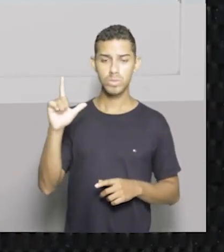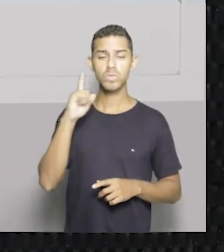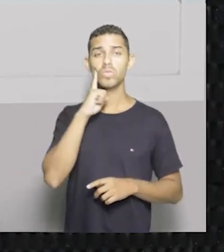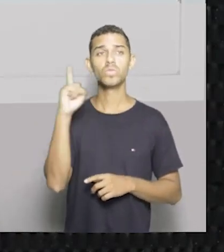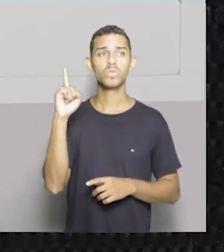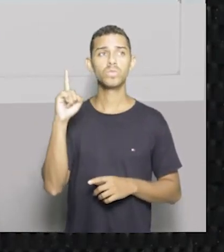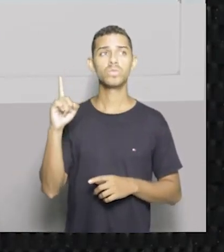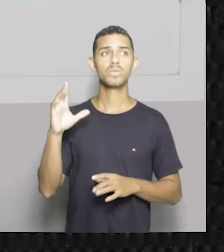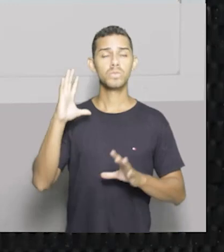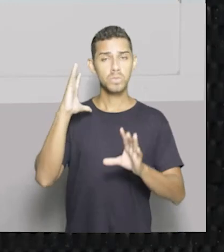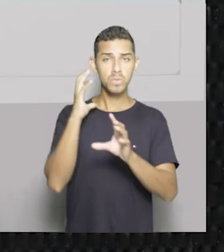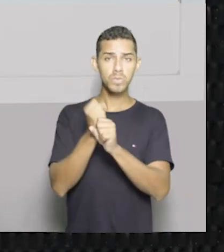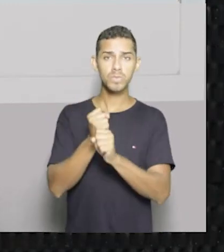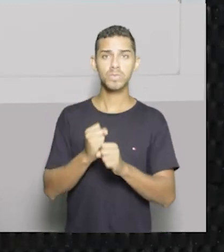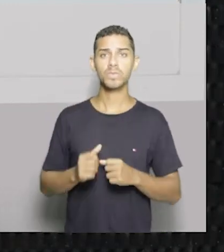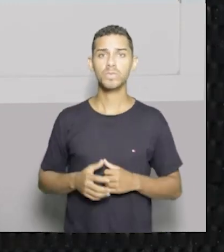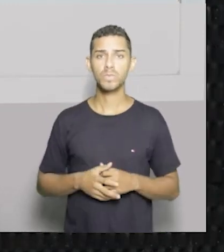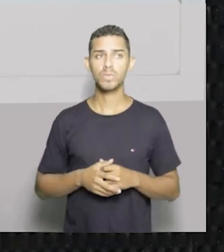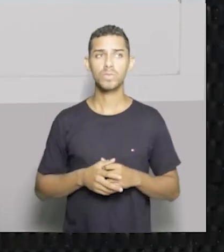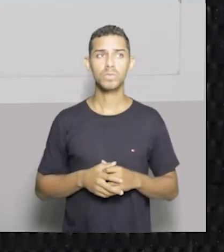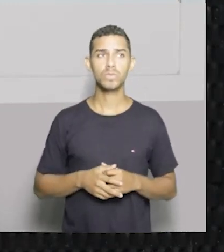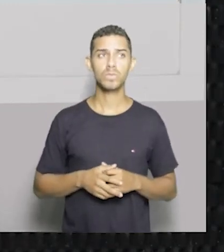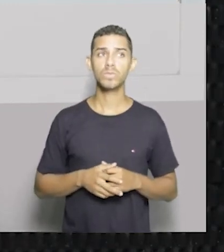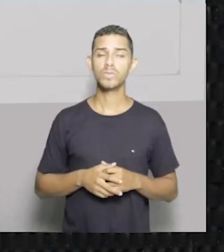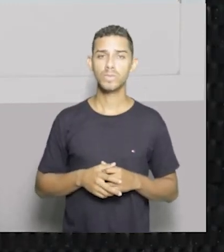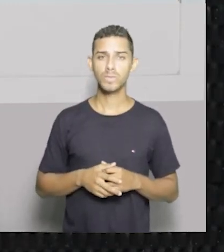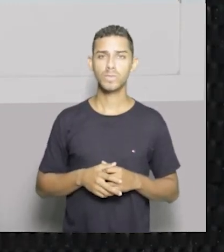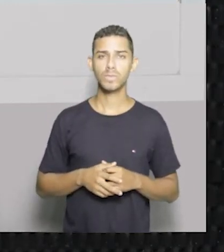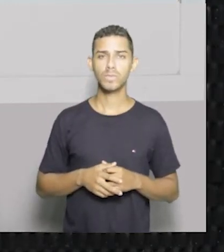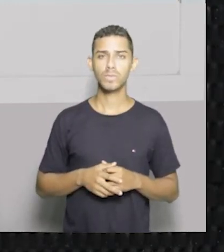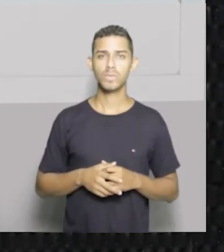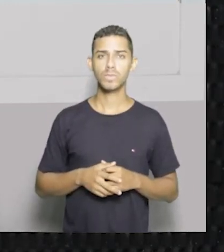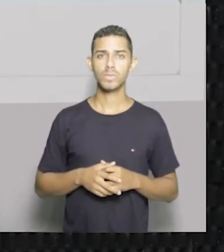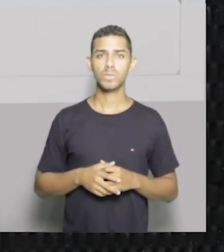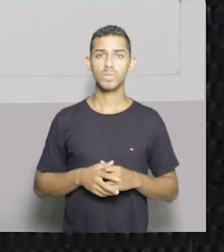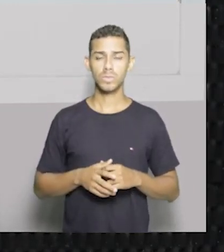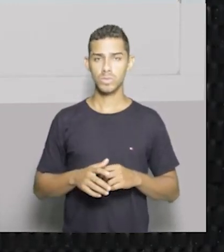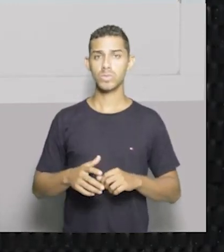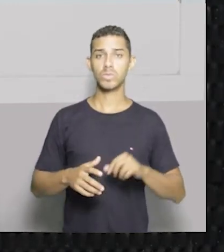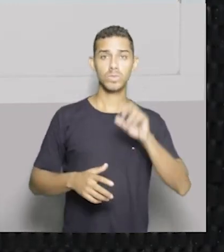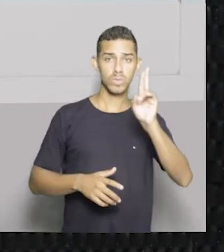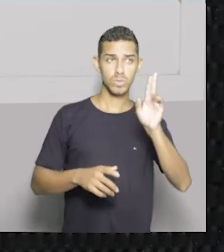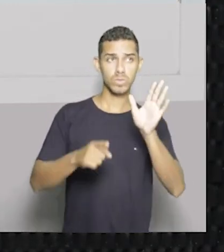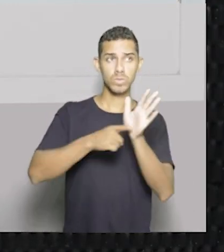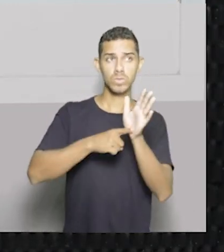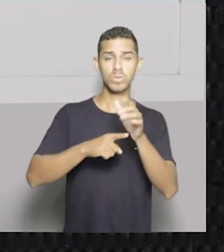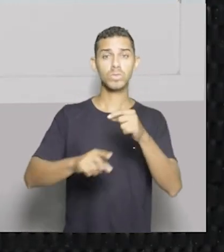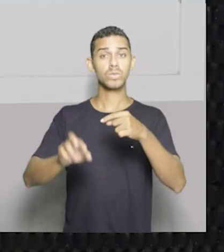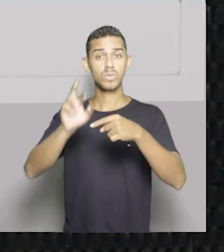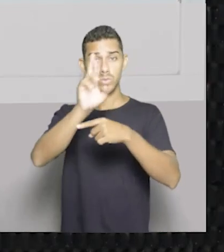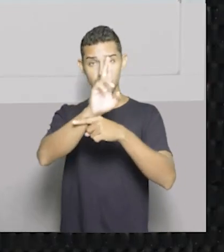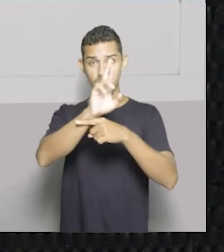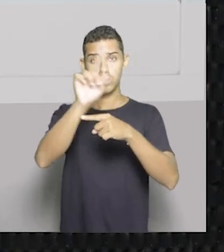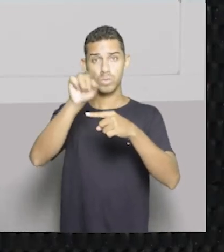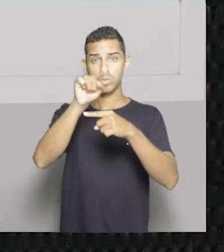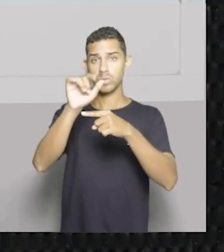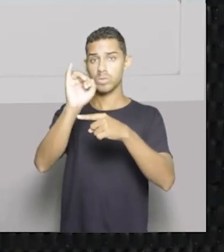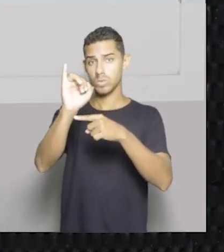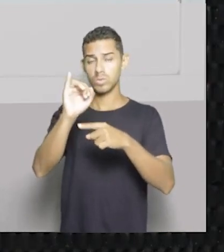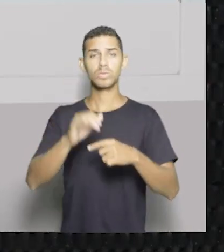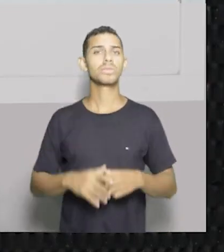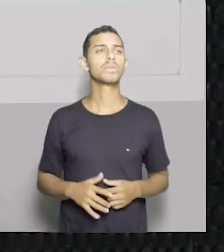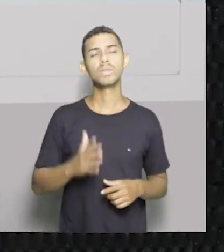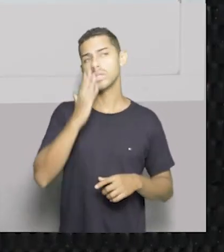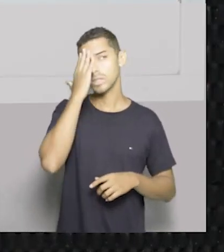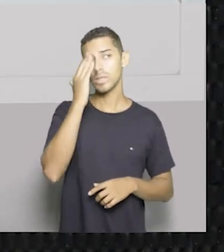resistor é calculada resistência vezes corrente. Logo, para eu saber